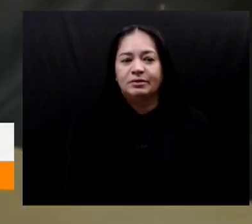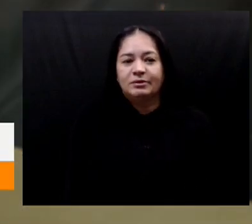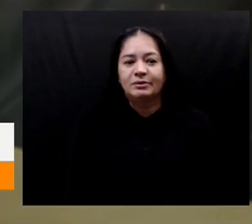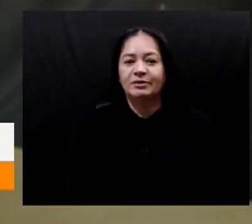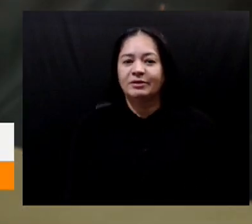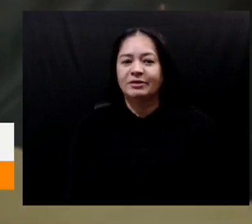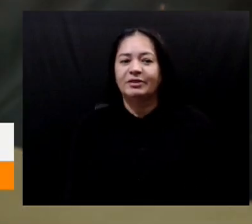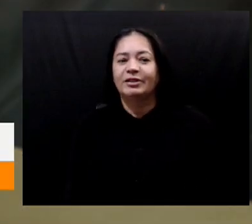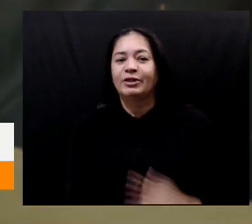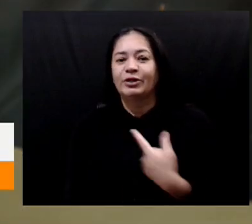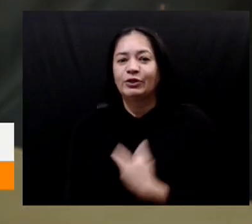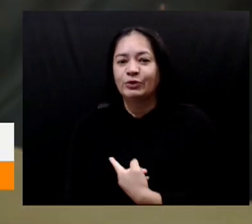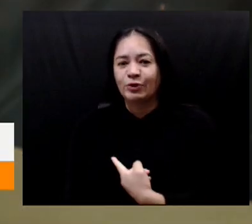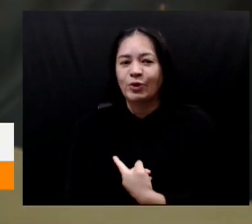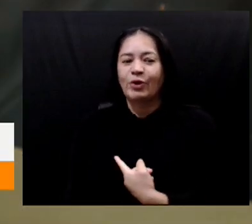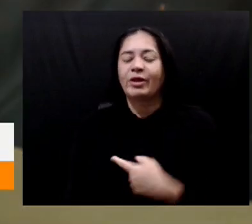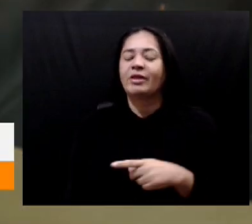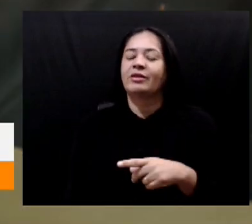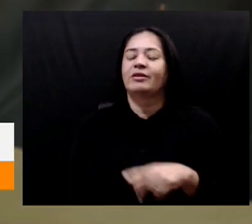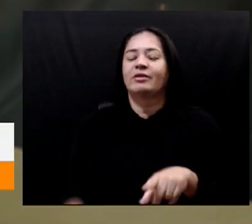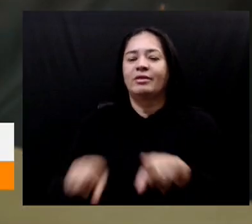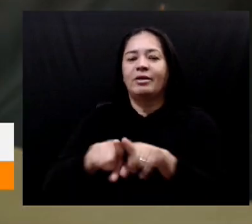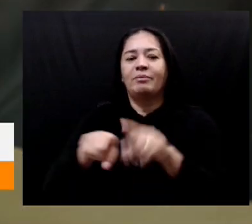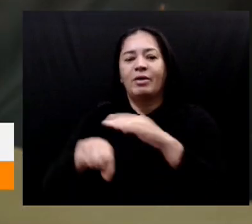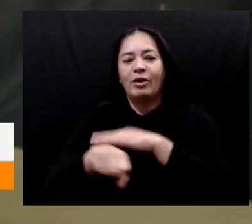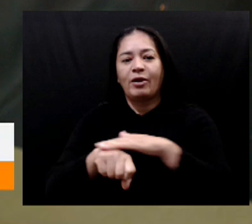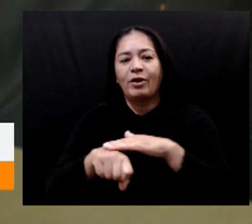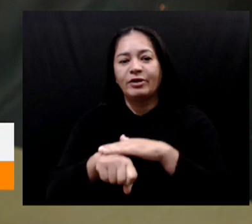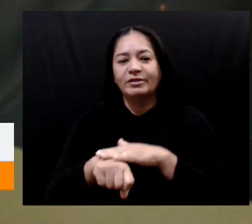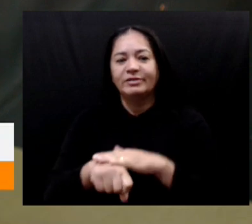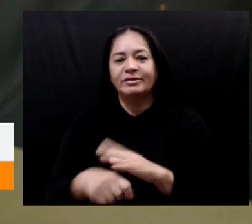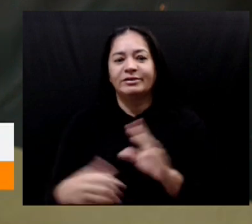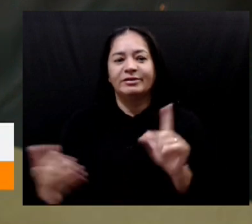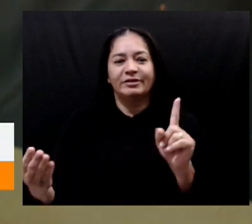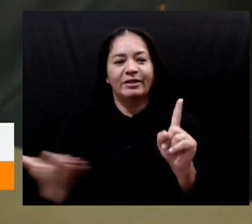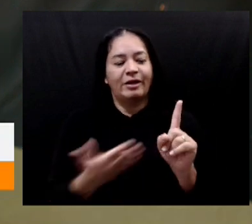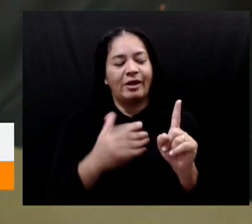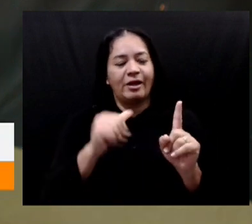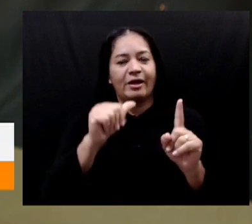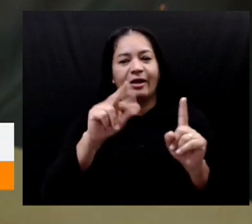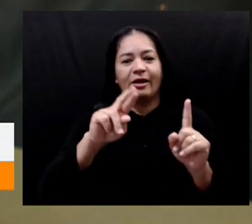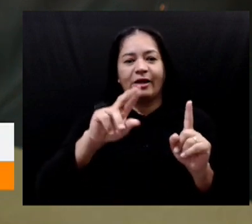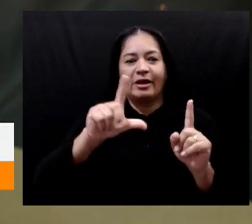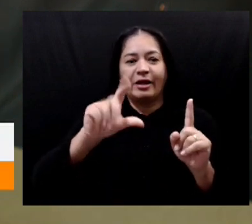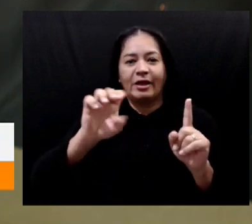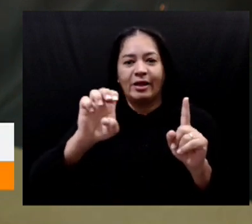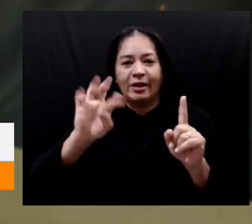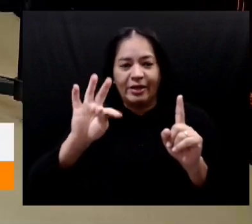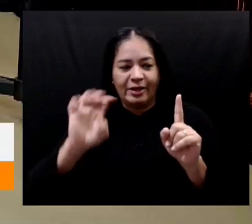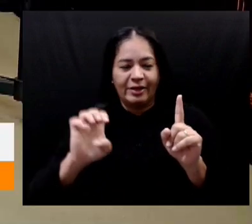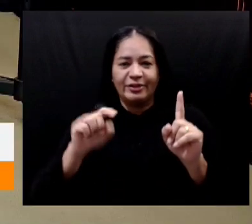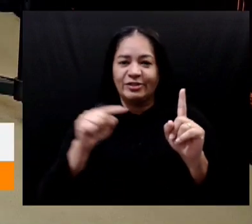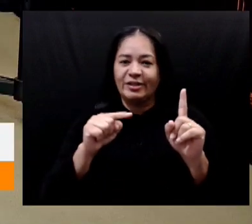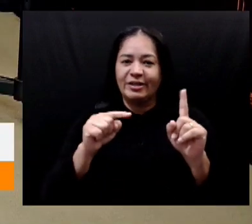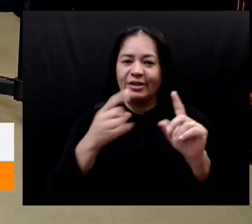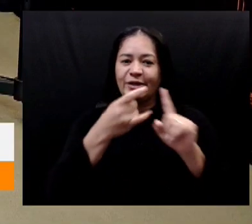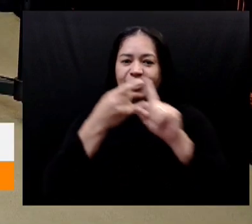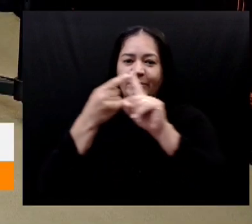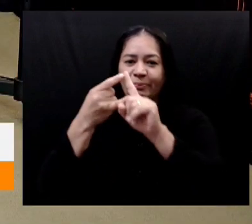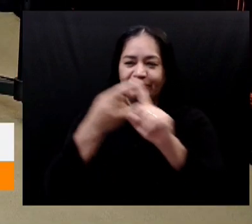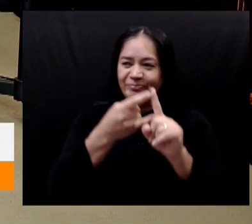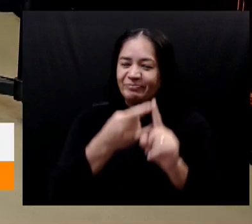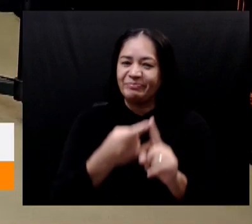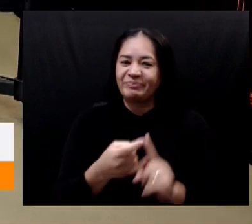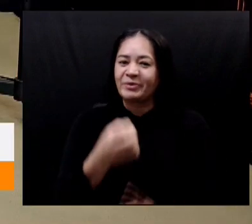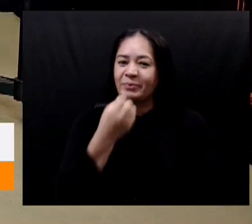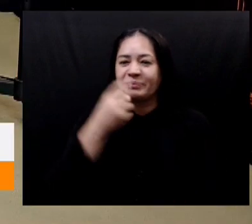conversar também com Arlete Silva Aciar, ela está com a gente pelo Zoom. Oi, Arlete, bom dia,